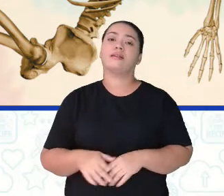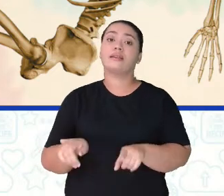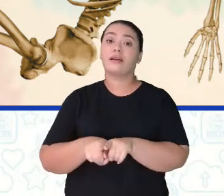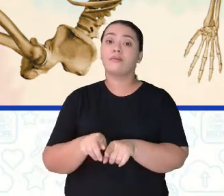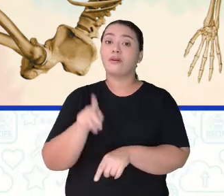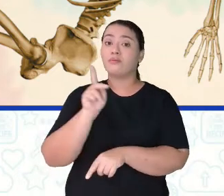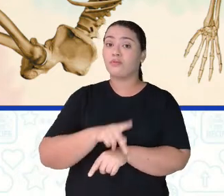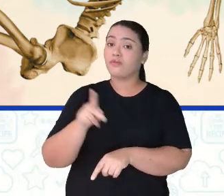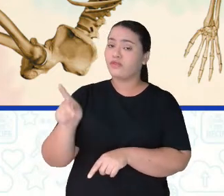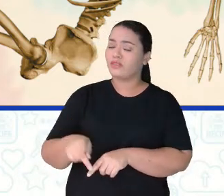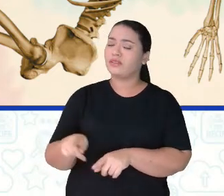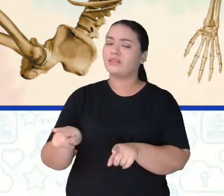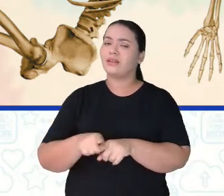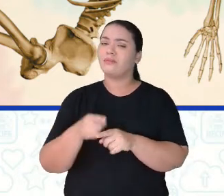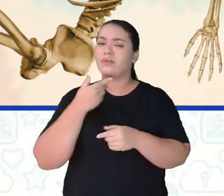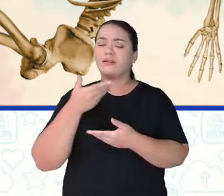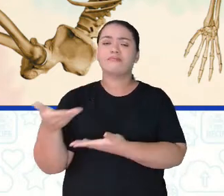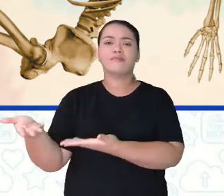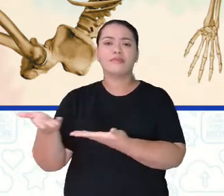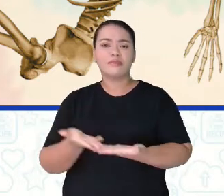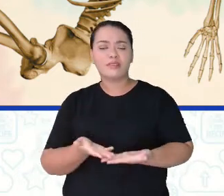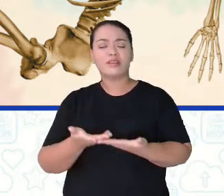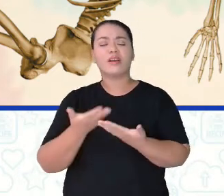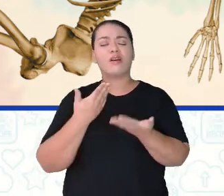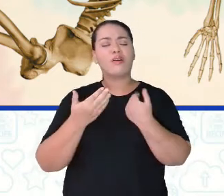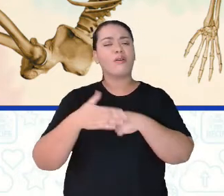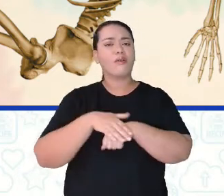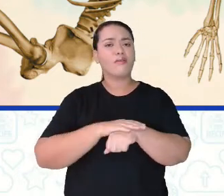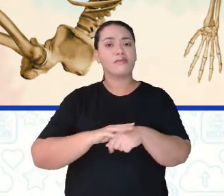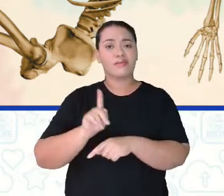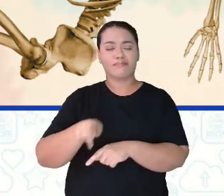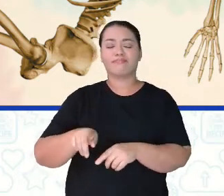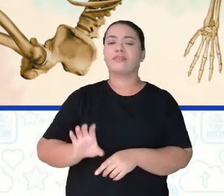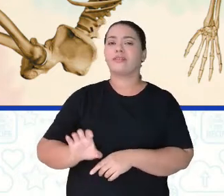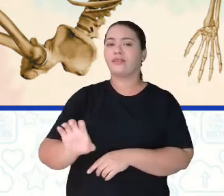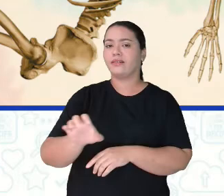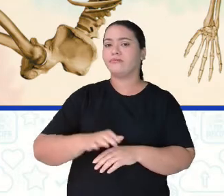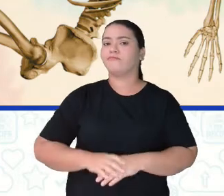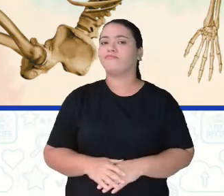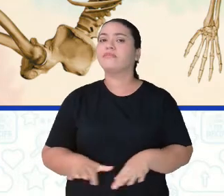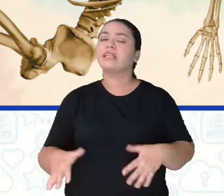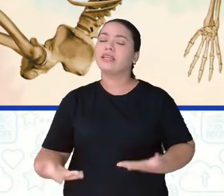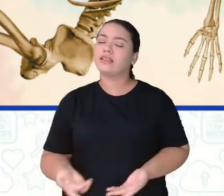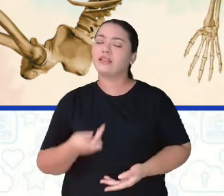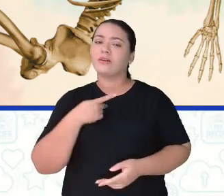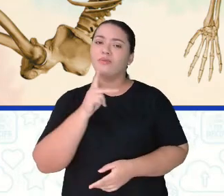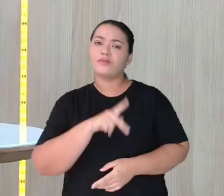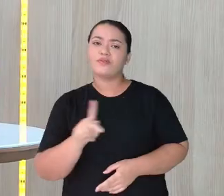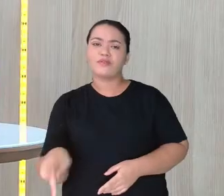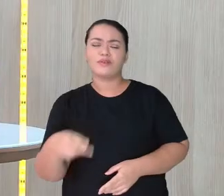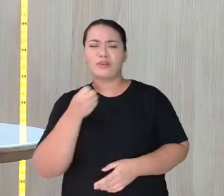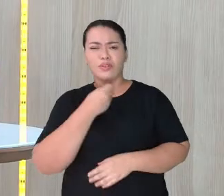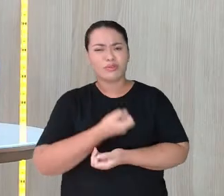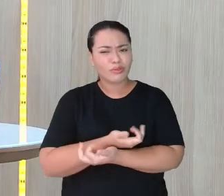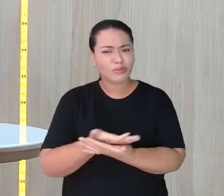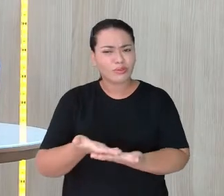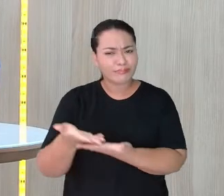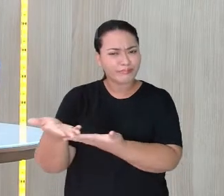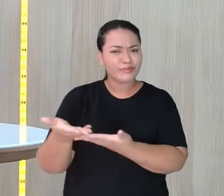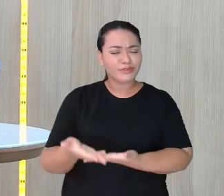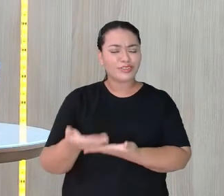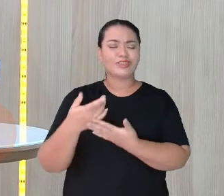para dar as boas-vindas e falar conosco um pouquinho sobre esse câncer. Todos bem-vindos, eu já estou aqui,